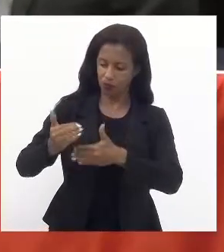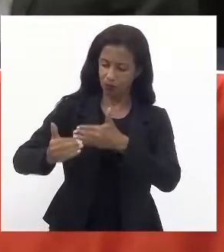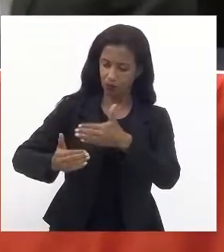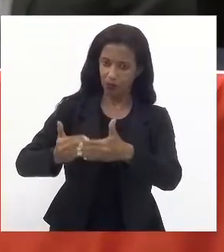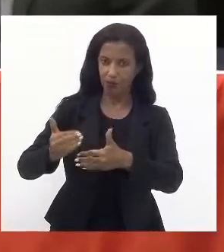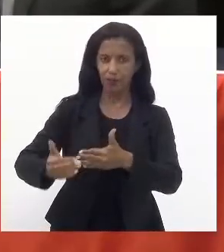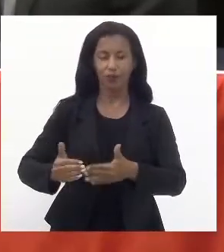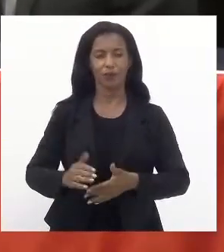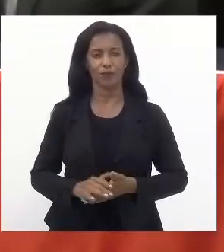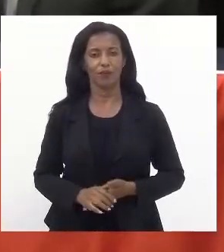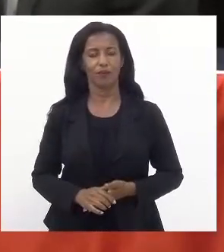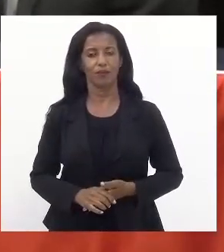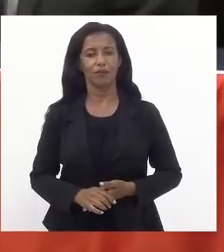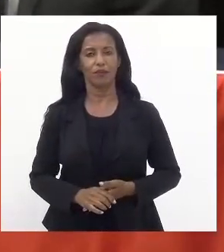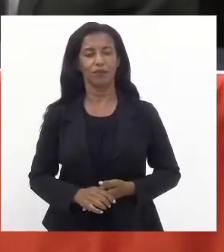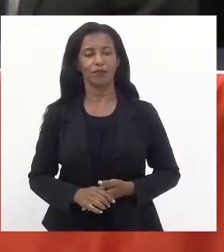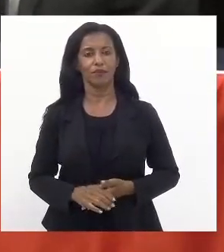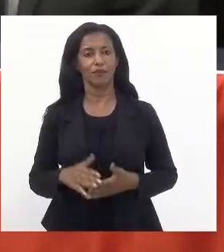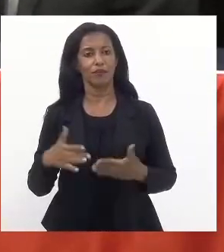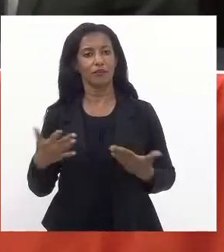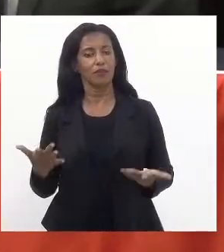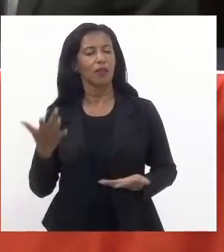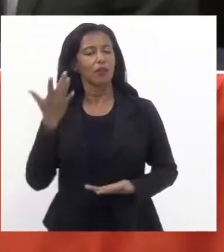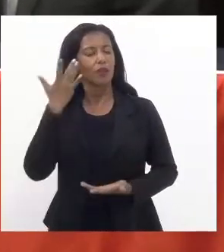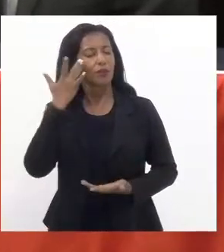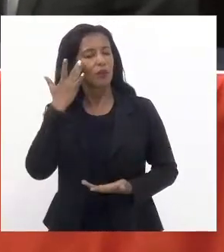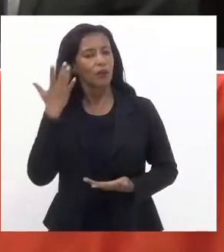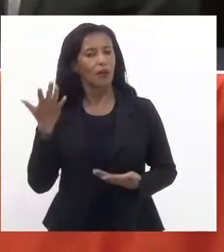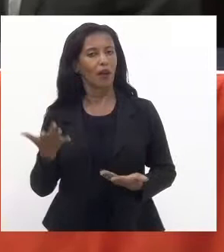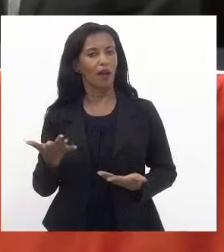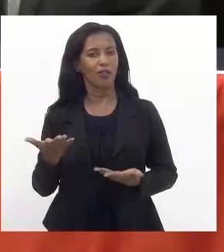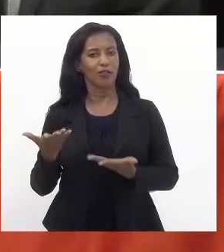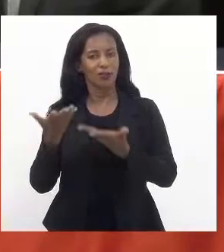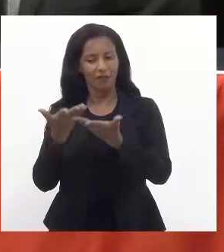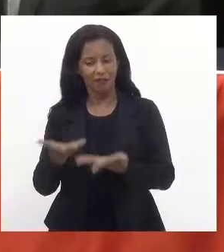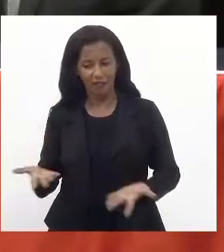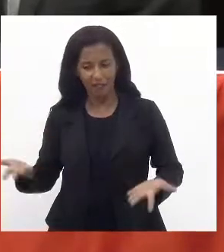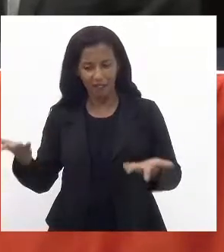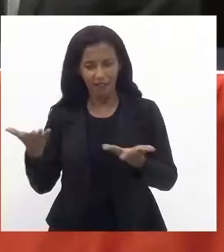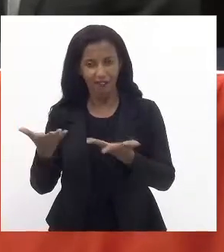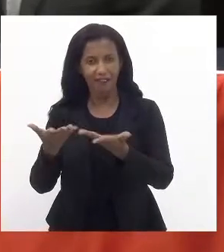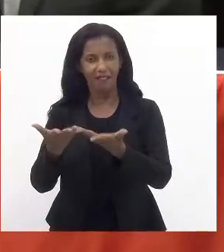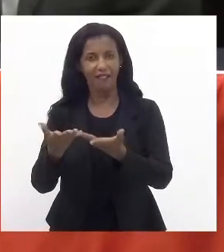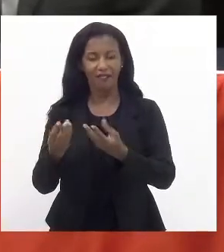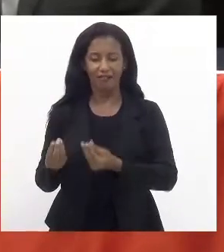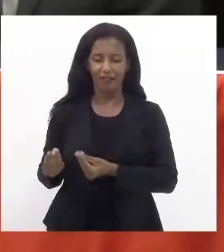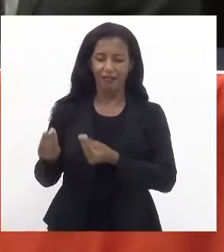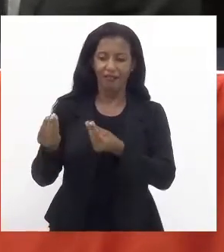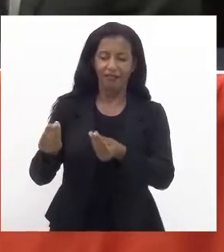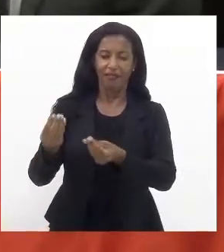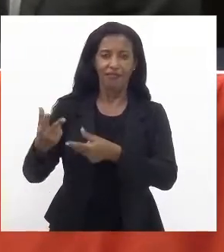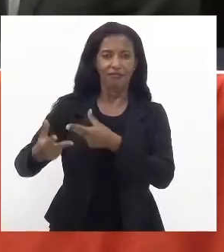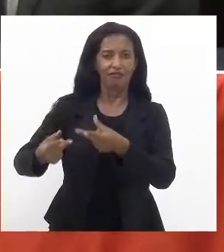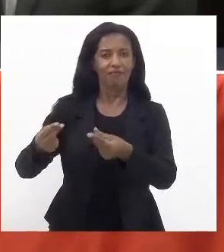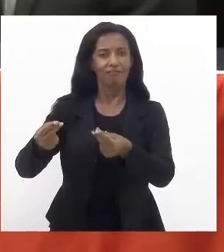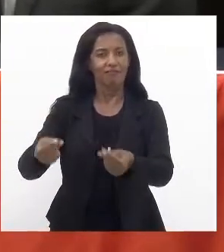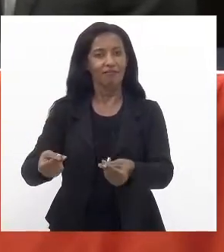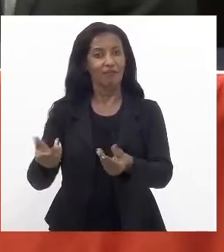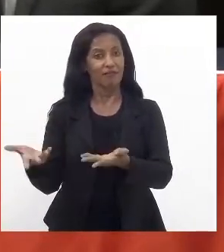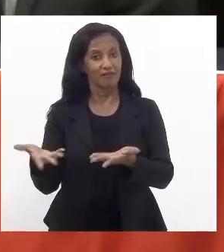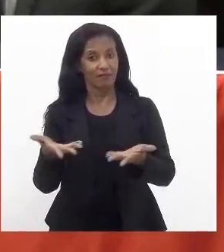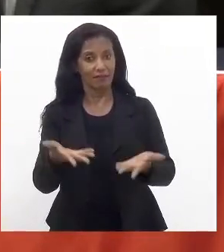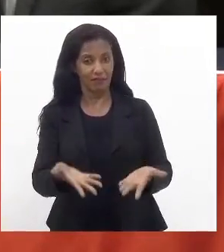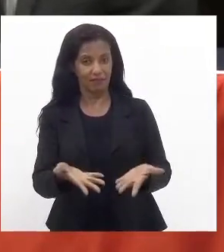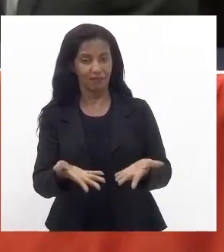exceção. Então, eu acho que a homenagem que estamos lhe oferecendo, que